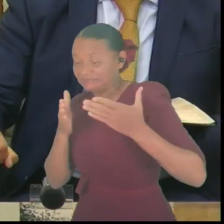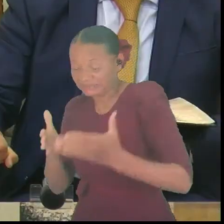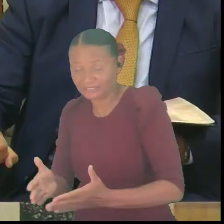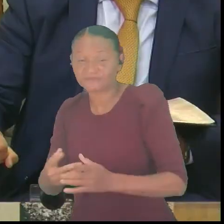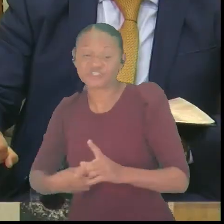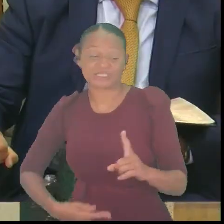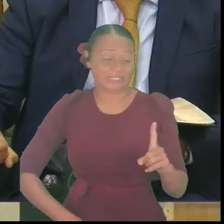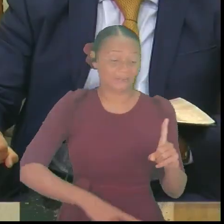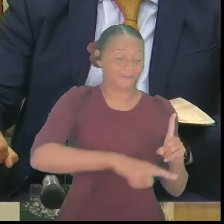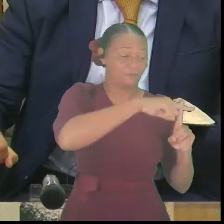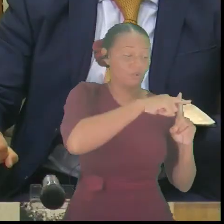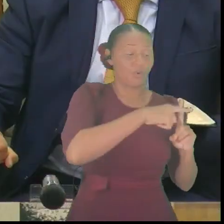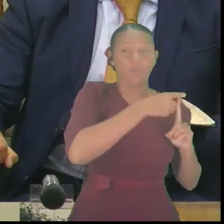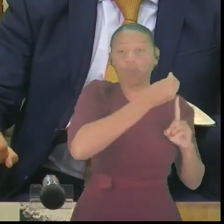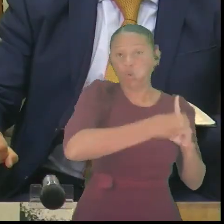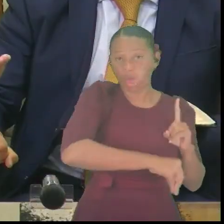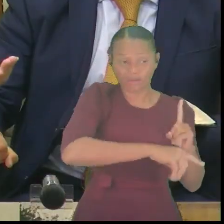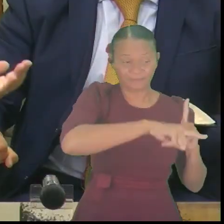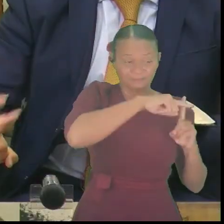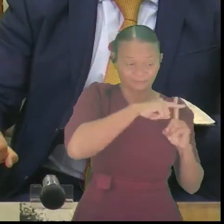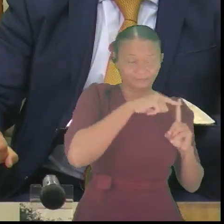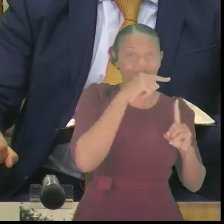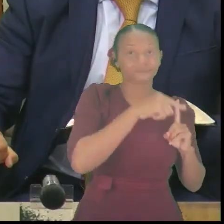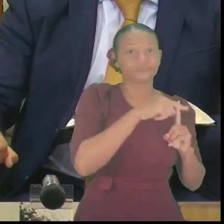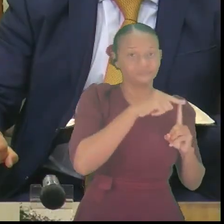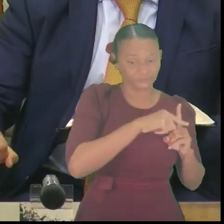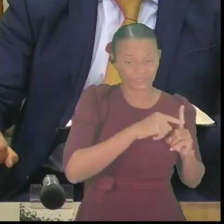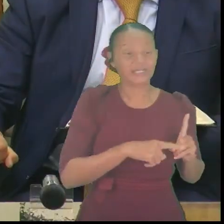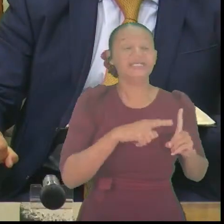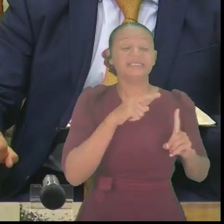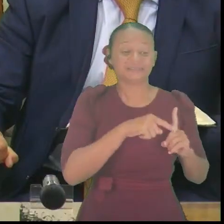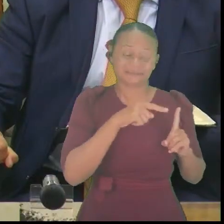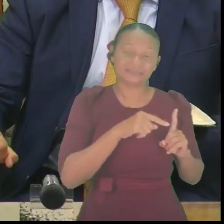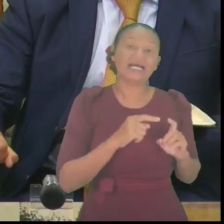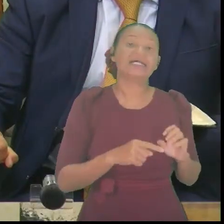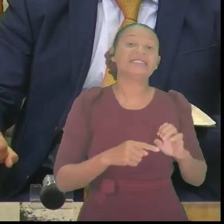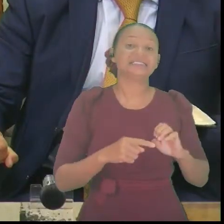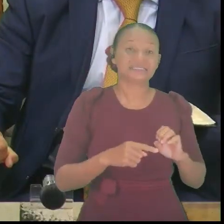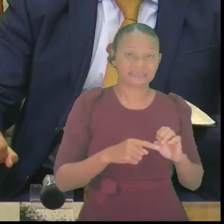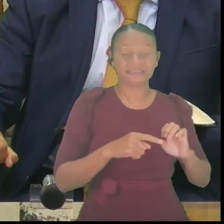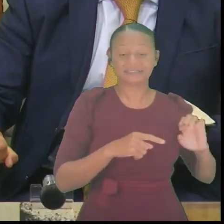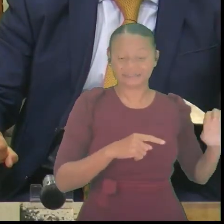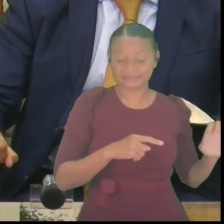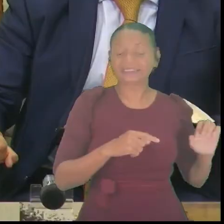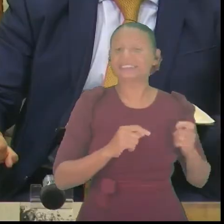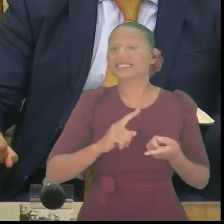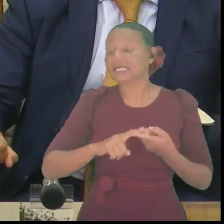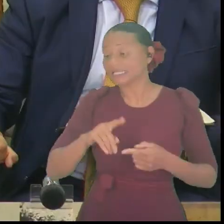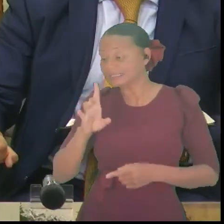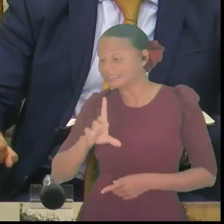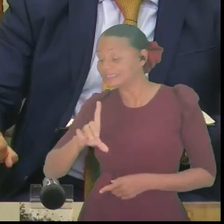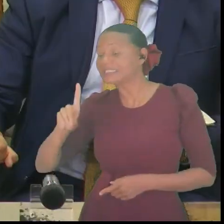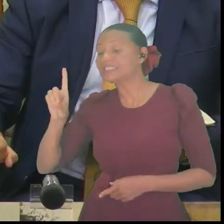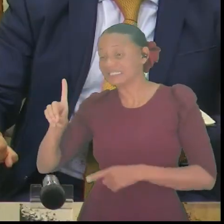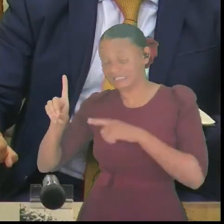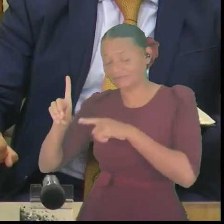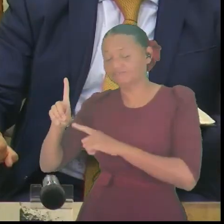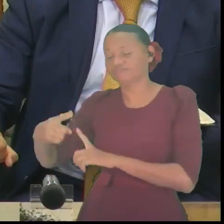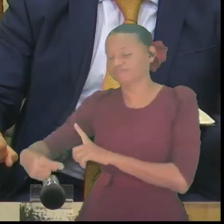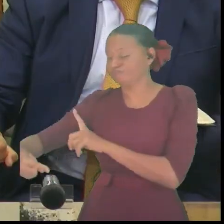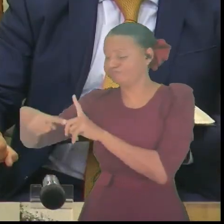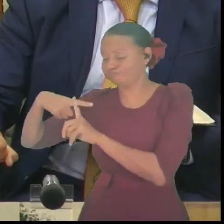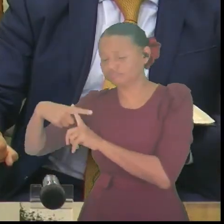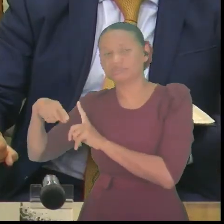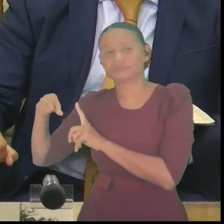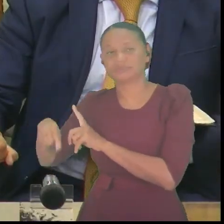dois ladrões, aquele que é o da cruz esquerda, que a tradição chama ele de Gestas, o que estava na cruz da direita,